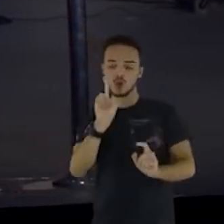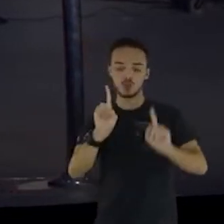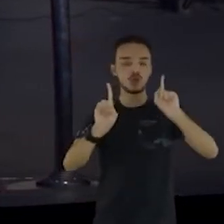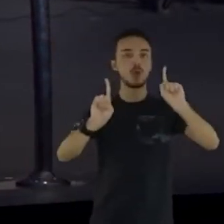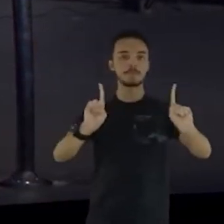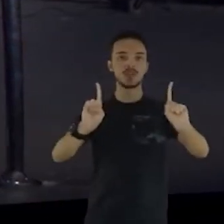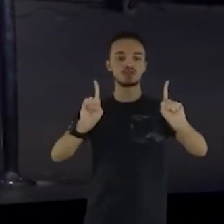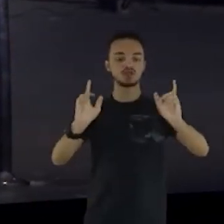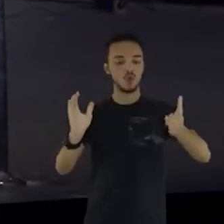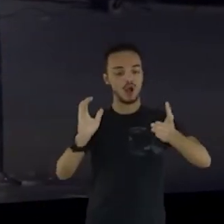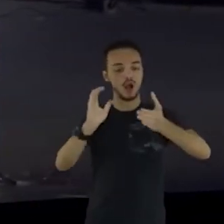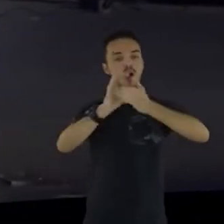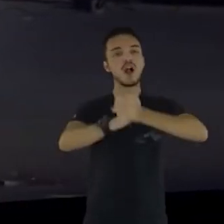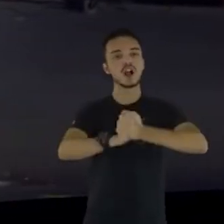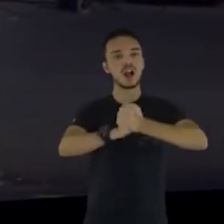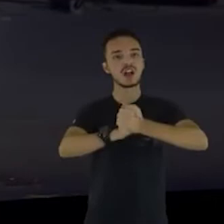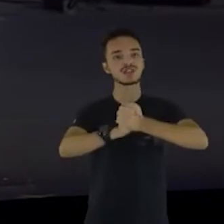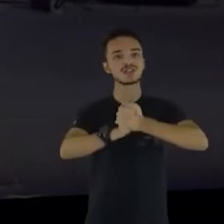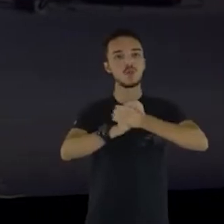Entenda uma coisa: